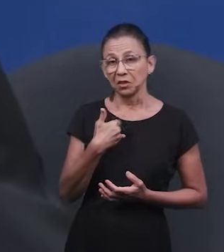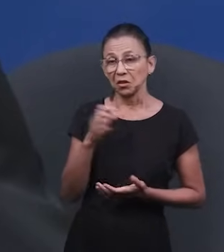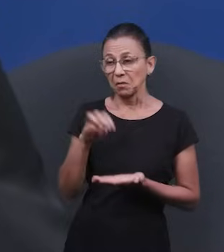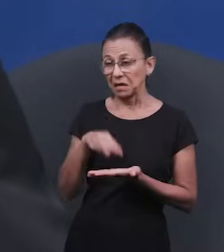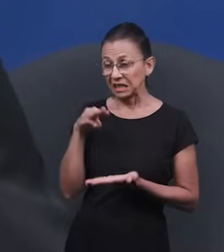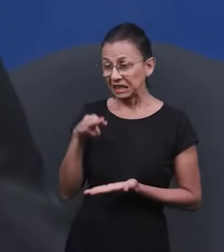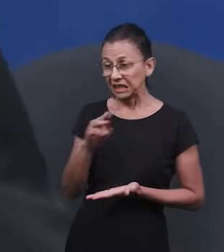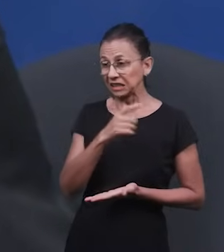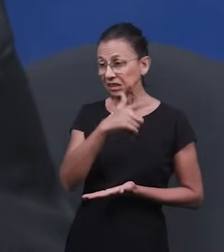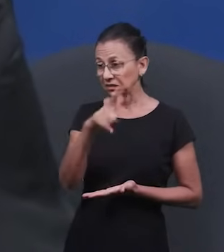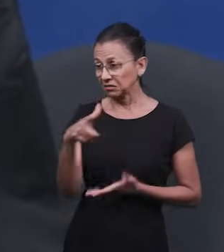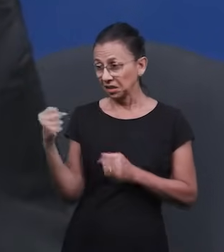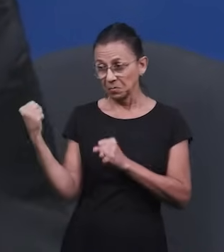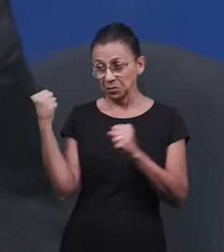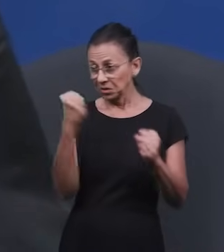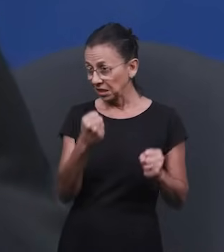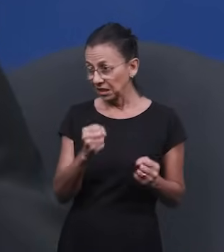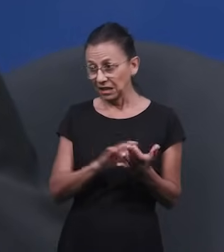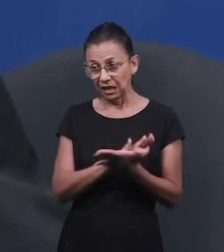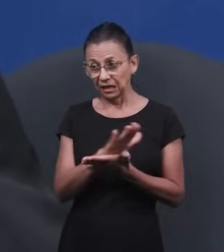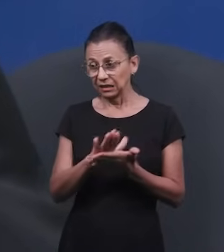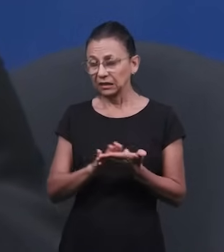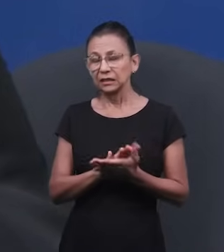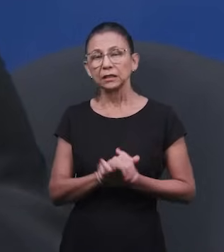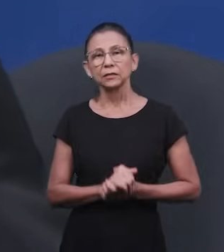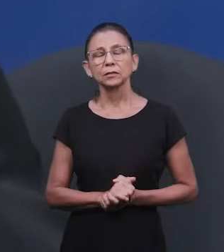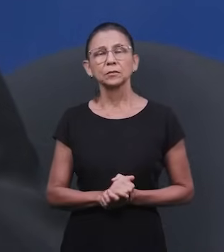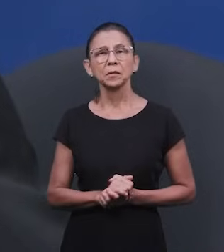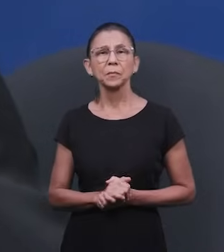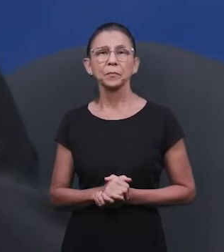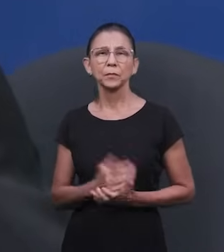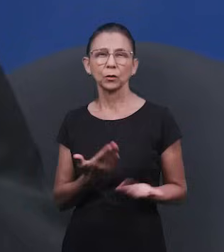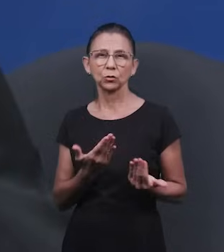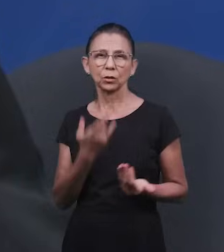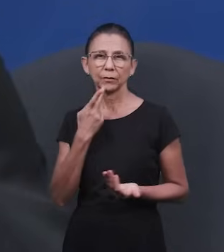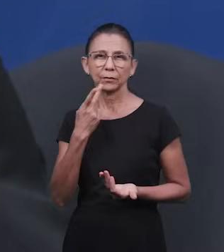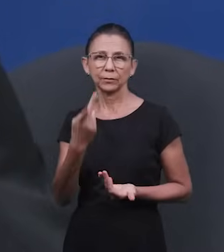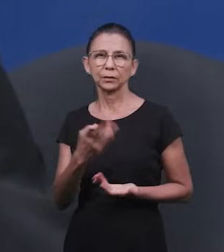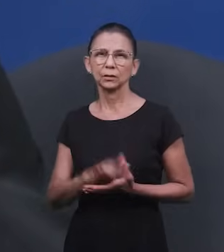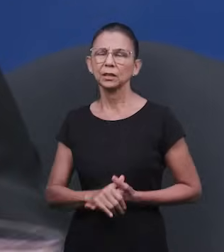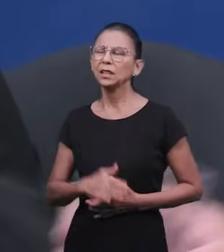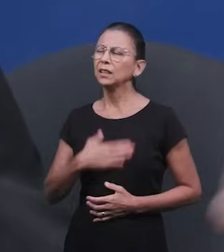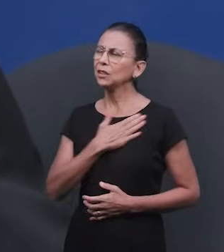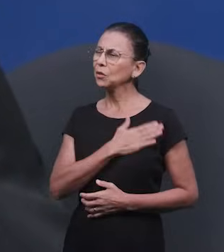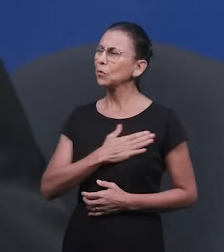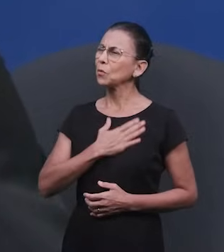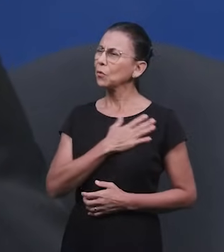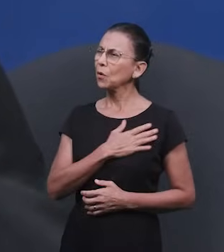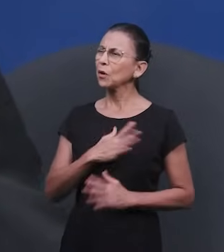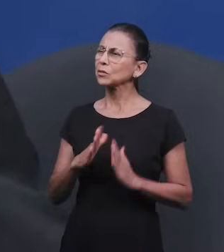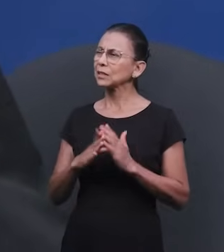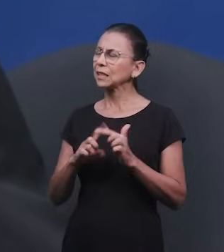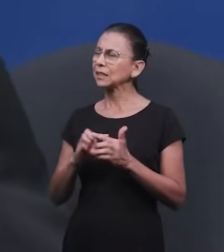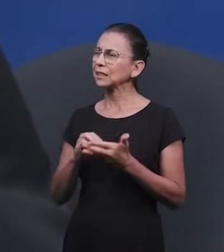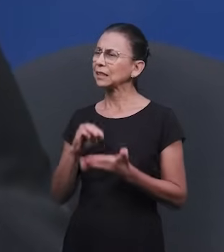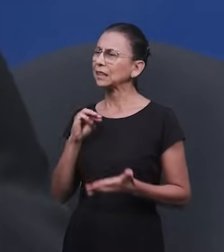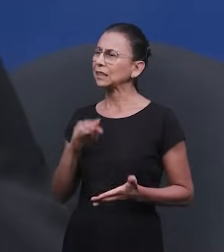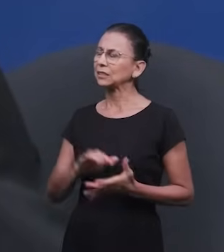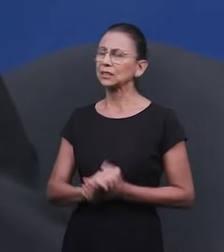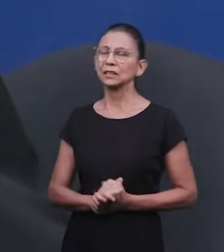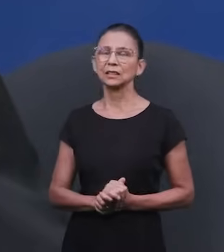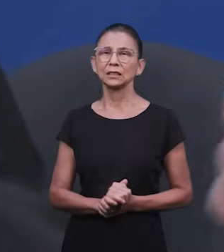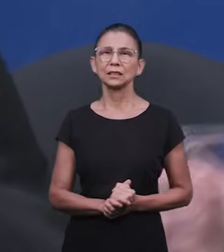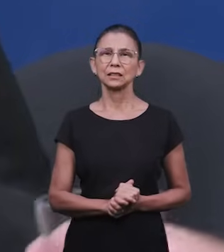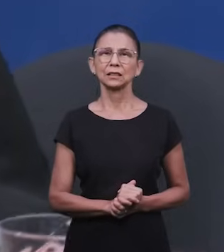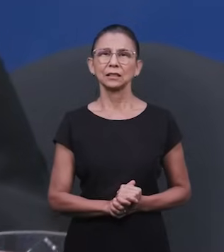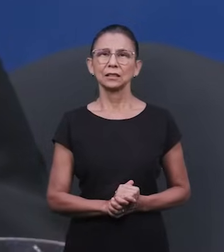poder. E eu estava gostando da igreja, e eu estava dizendo assim, a igreja chora, a igreja grita, a igreja